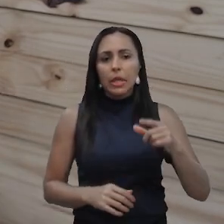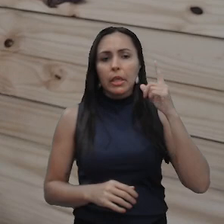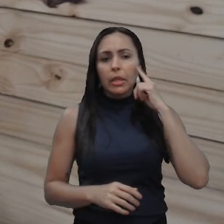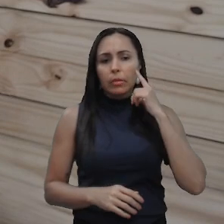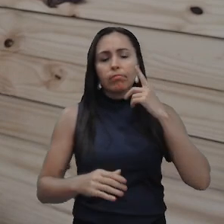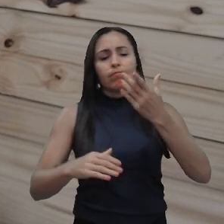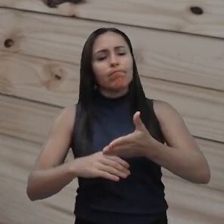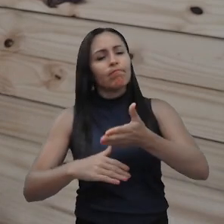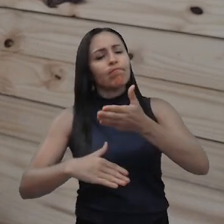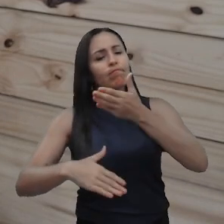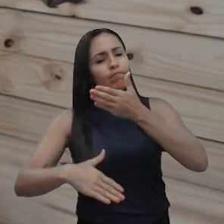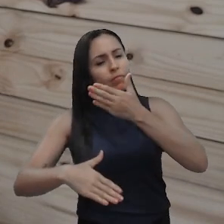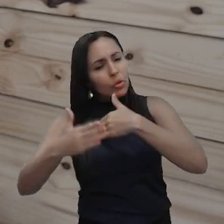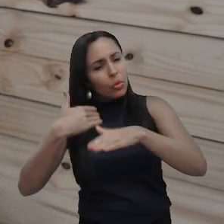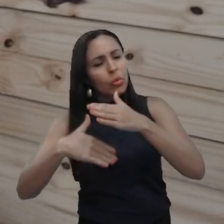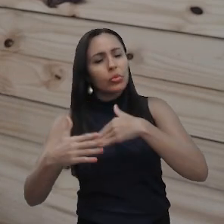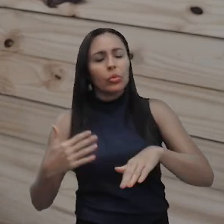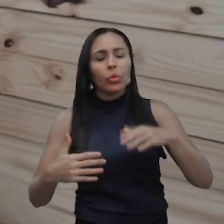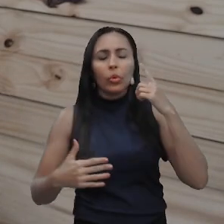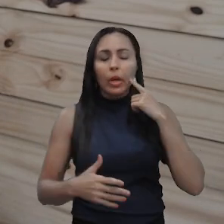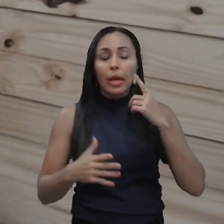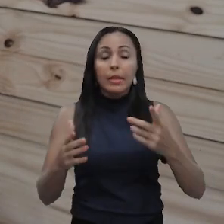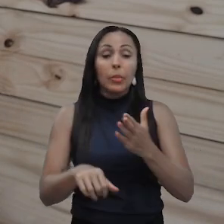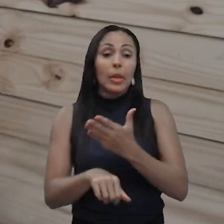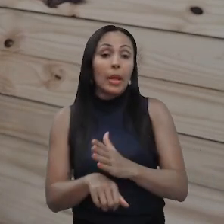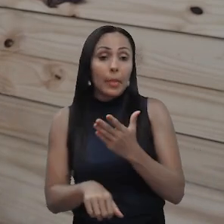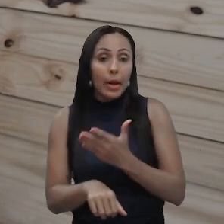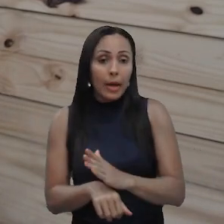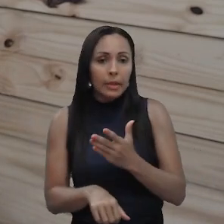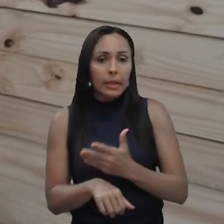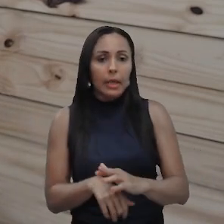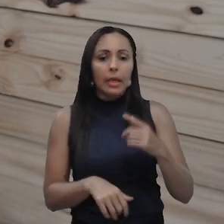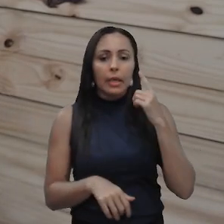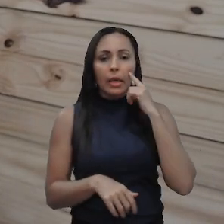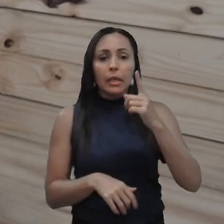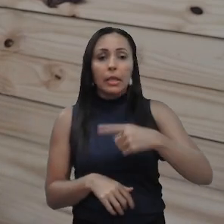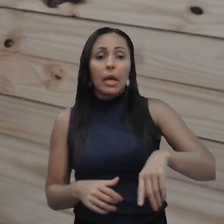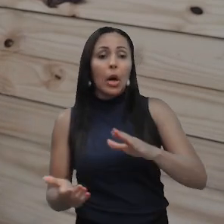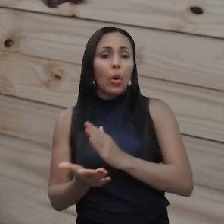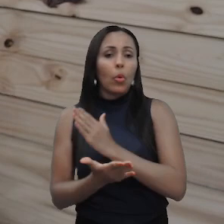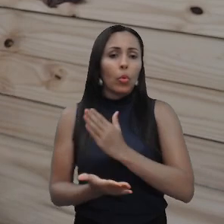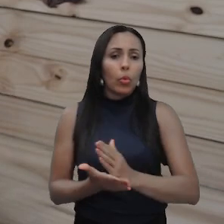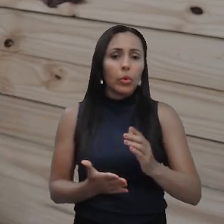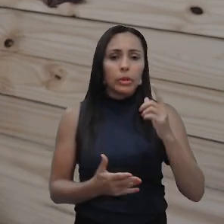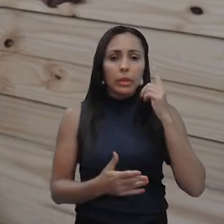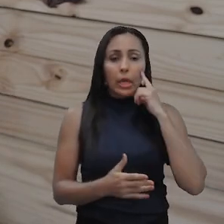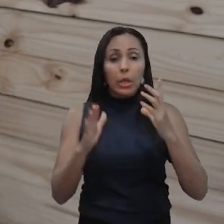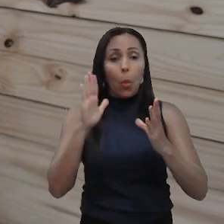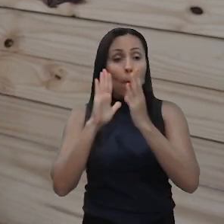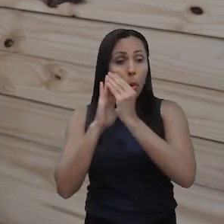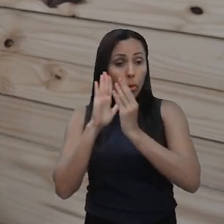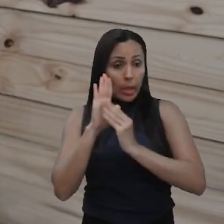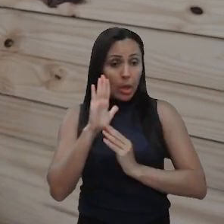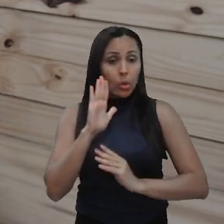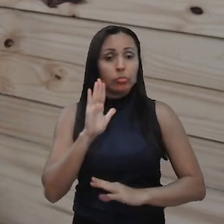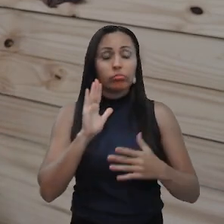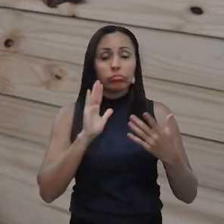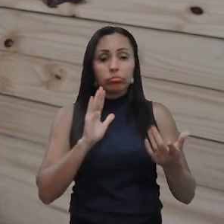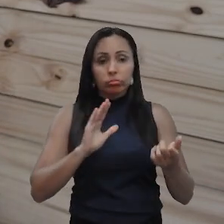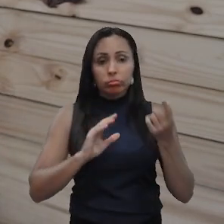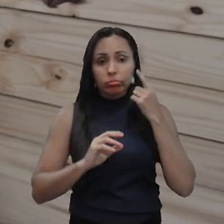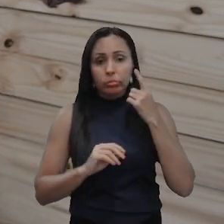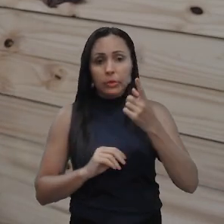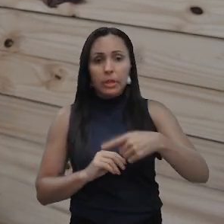desconstruir o grid. Então, essa frase que eu trouxe, que fala de... Tem alguns designers que acham que é um modelo de opressão, né? Tipo assim, é